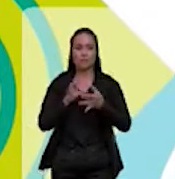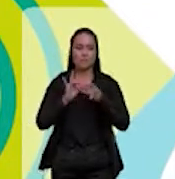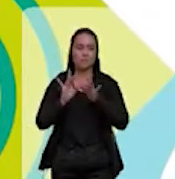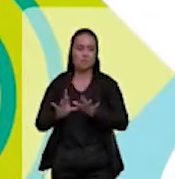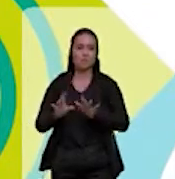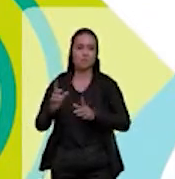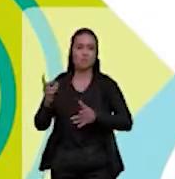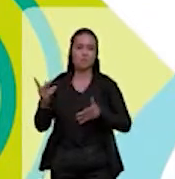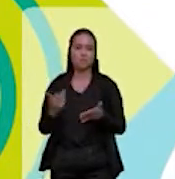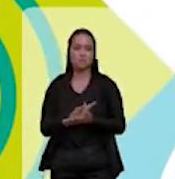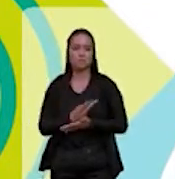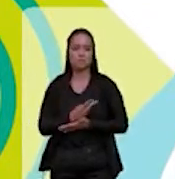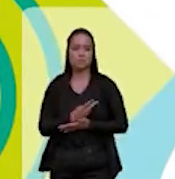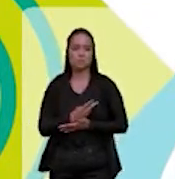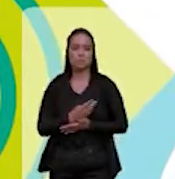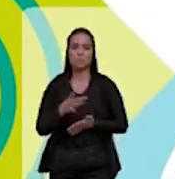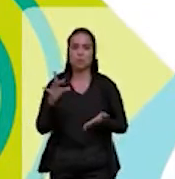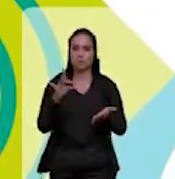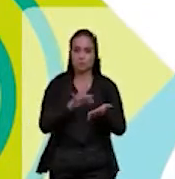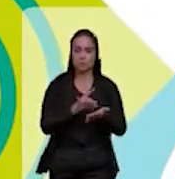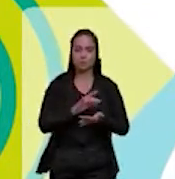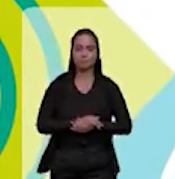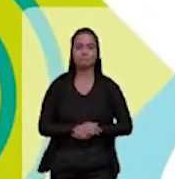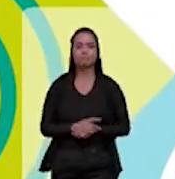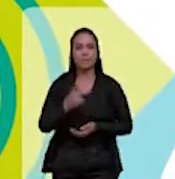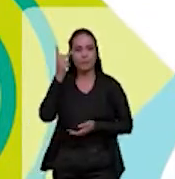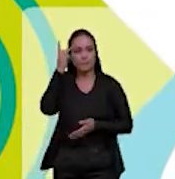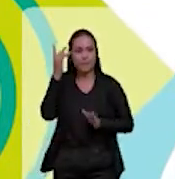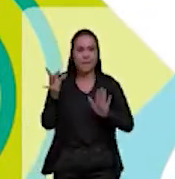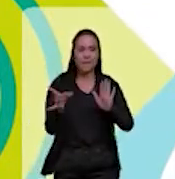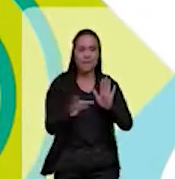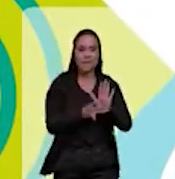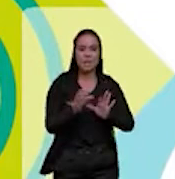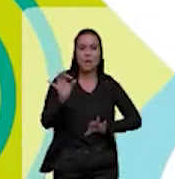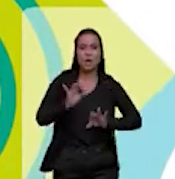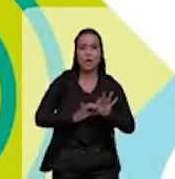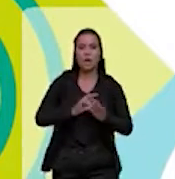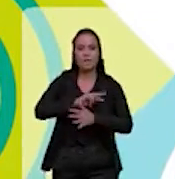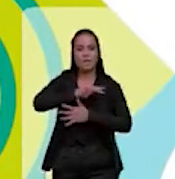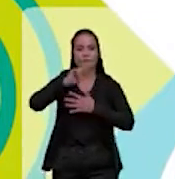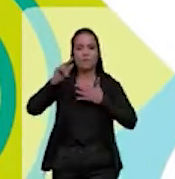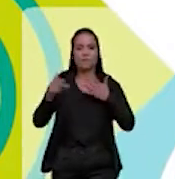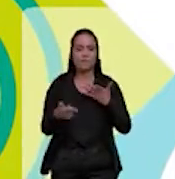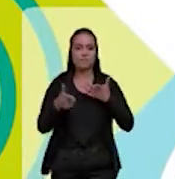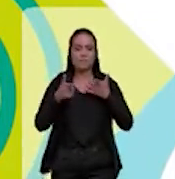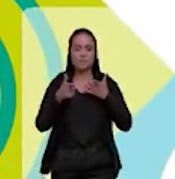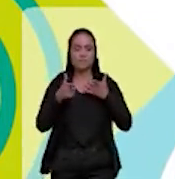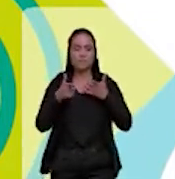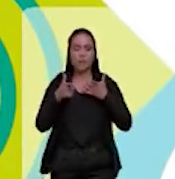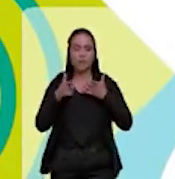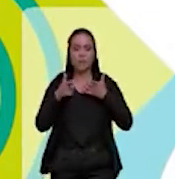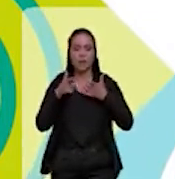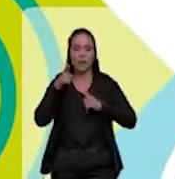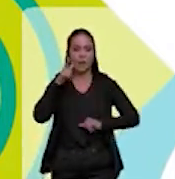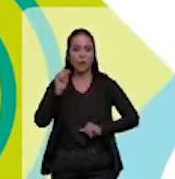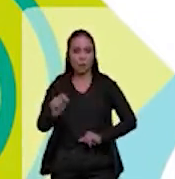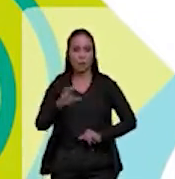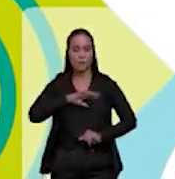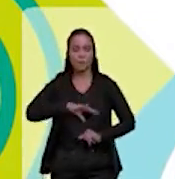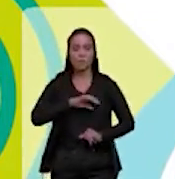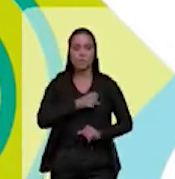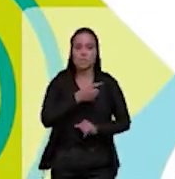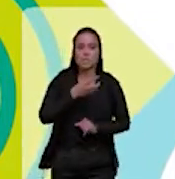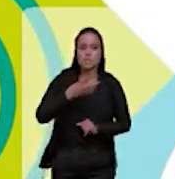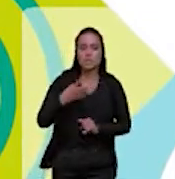de estoque de obras para aquisição para reiterar o traço pluricentrico da língua portuguesa esse conjunto de 100